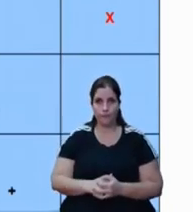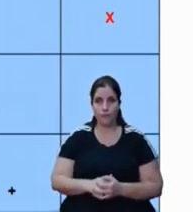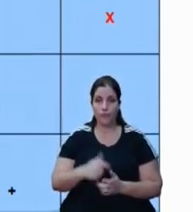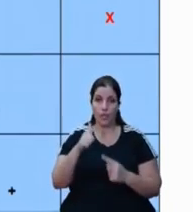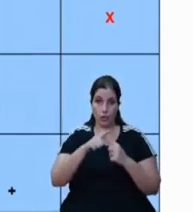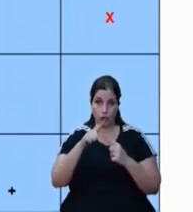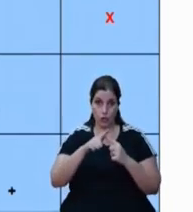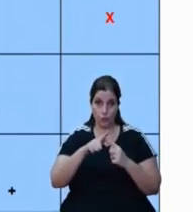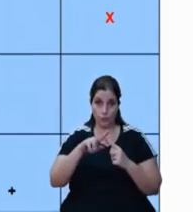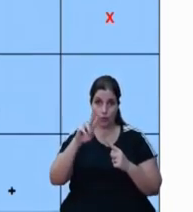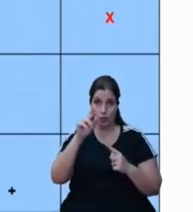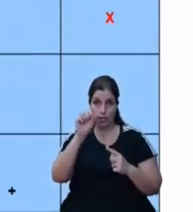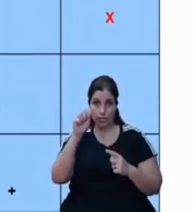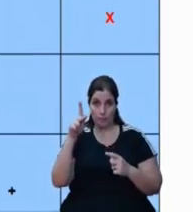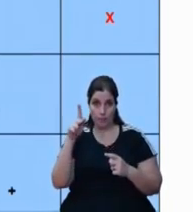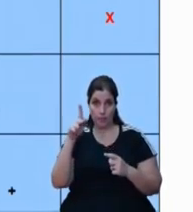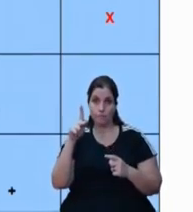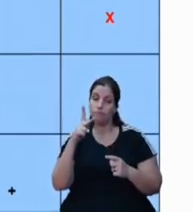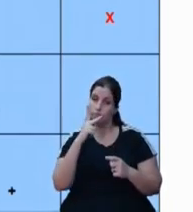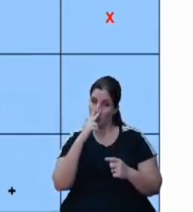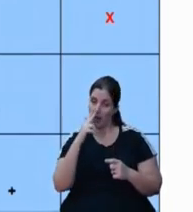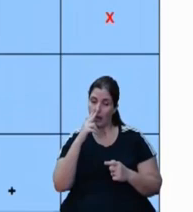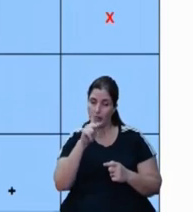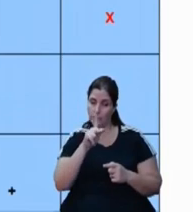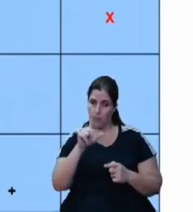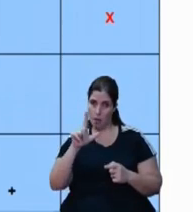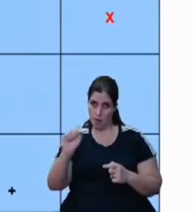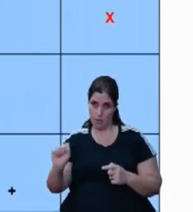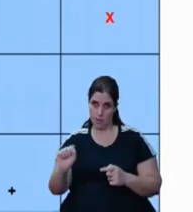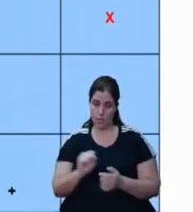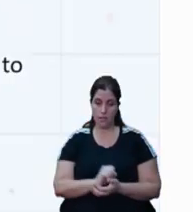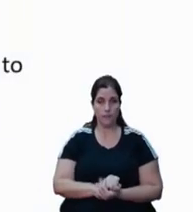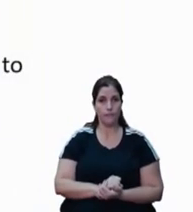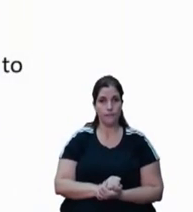muito semelhantes ao POLS.